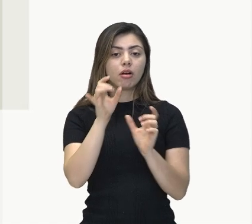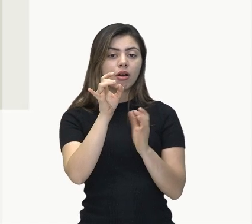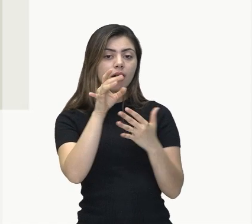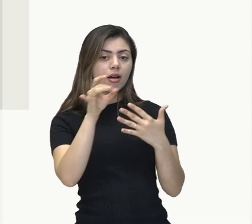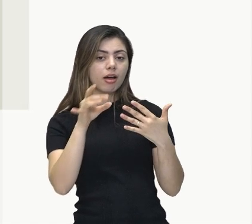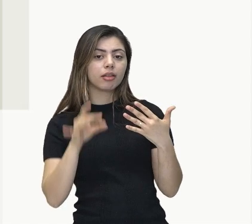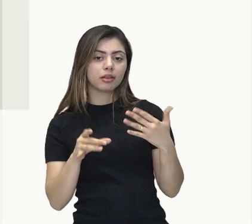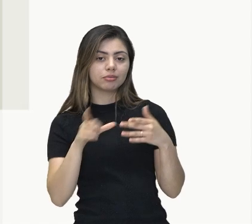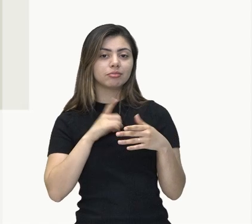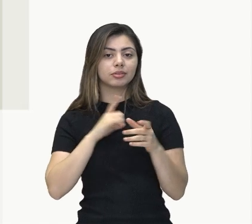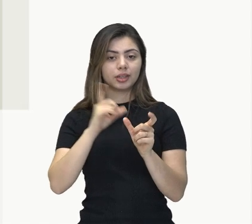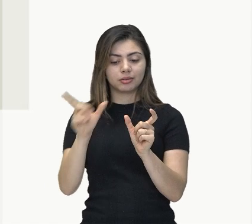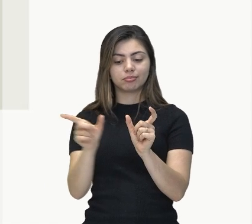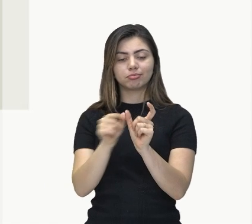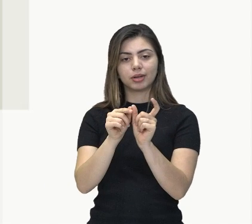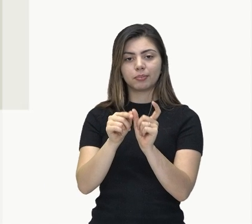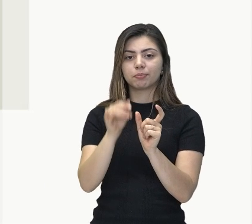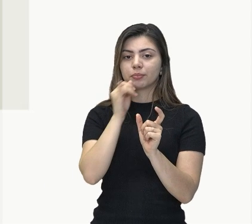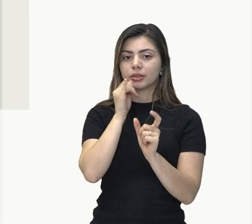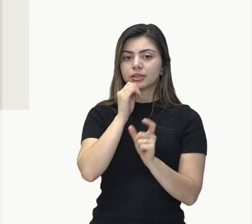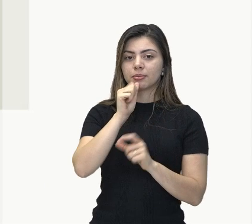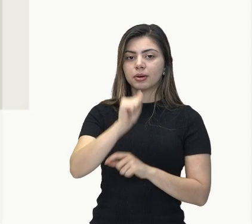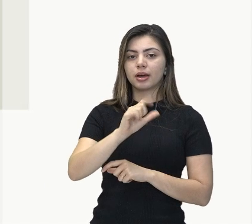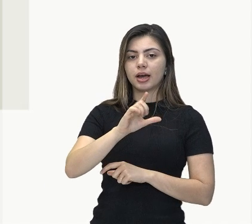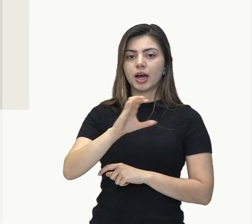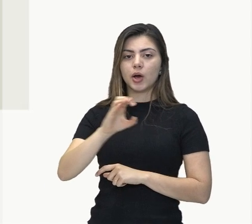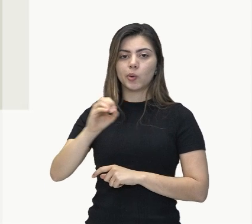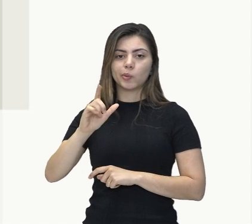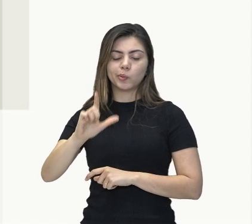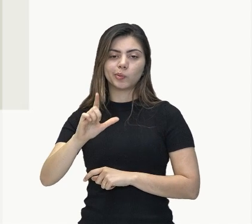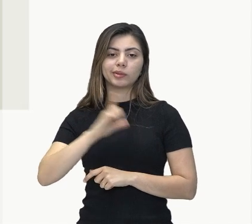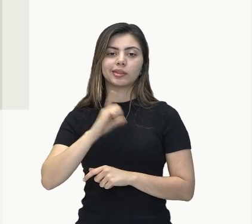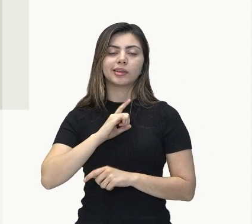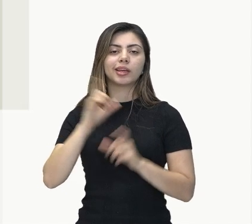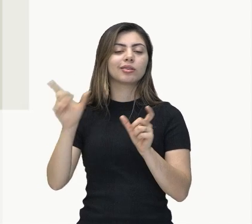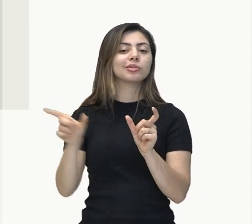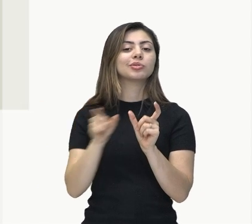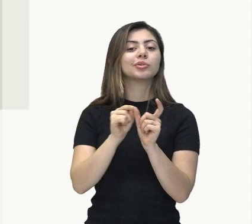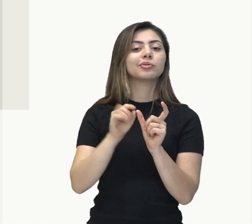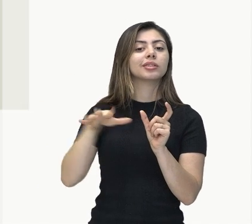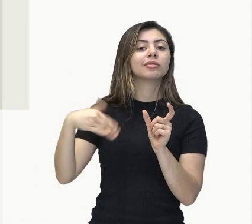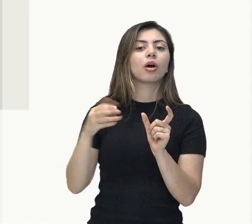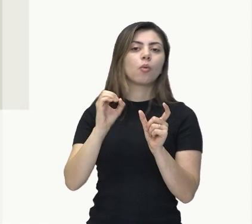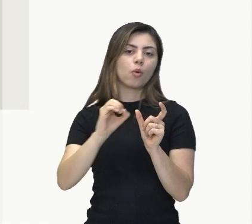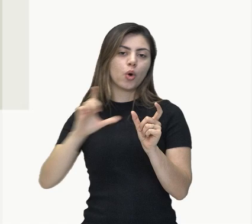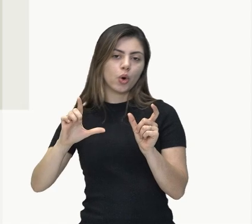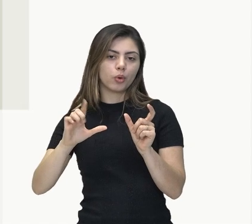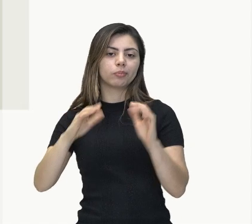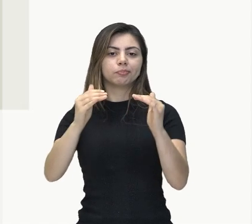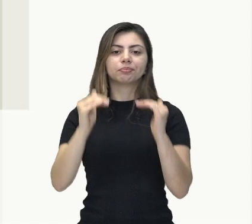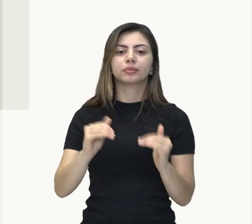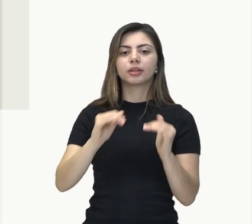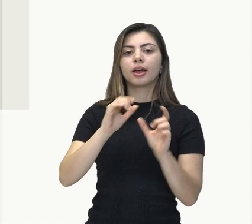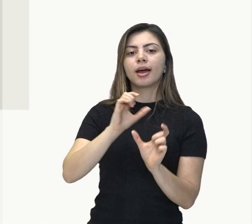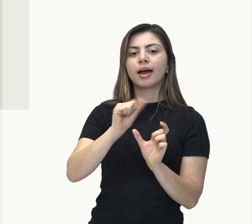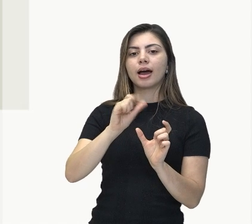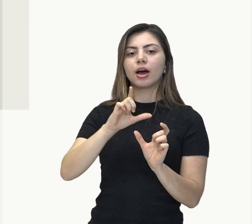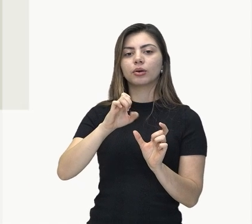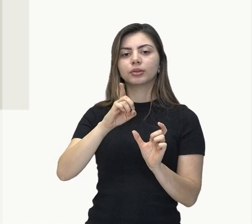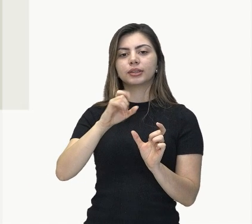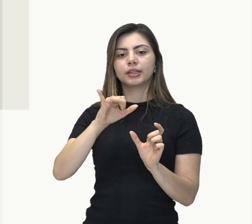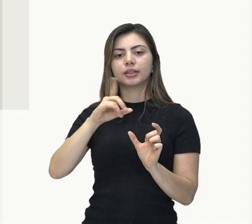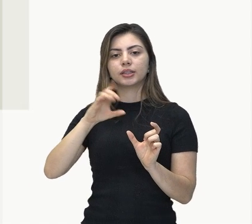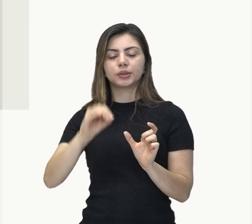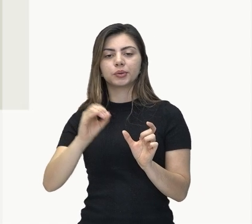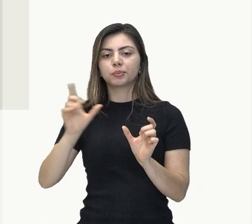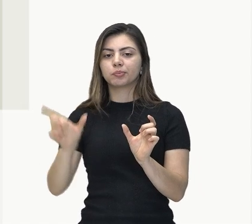têm um sufixo. O álcool, qual é o sufixo de uma função álcool? Ol. E de um aldeído, al.